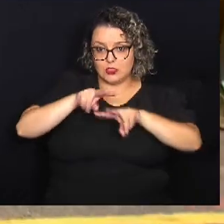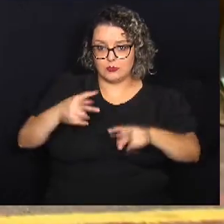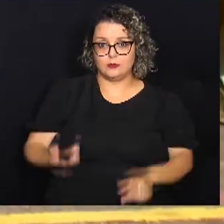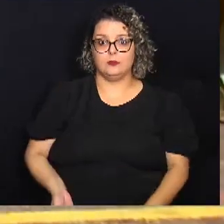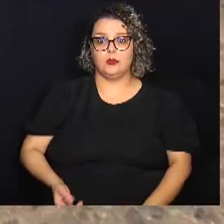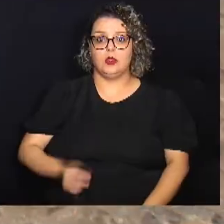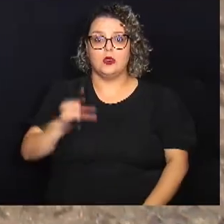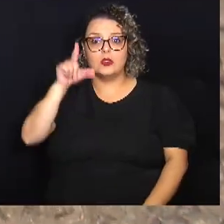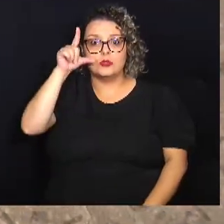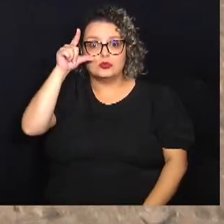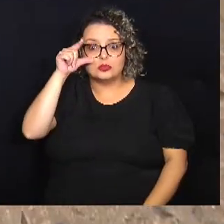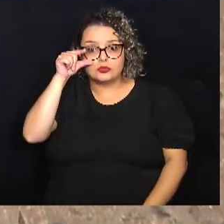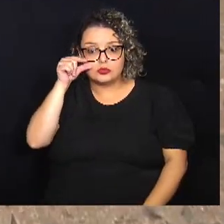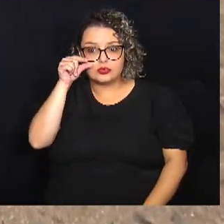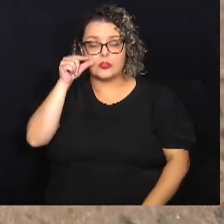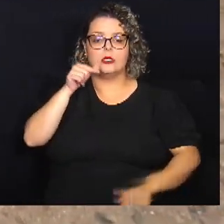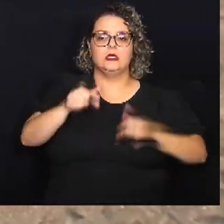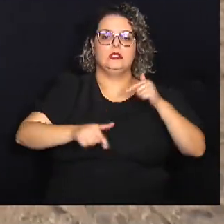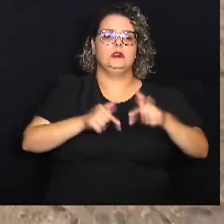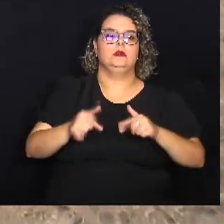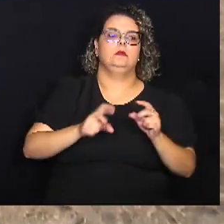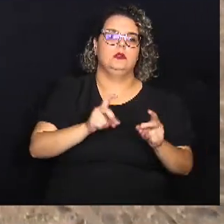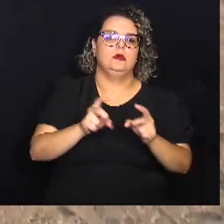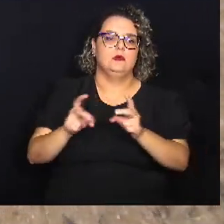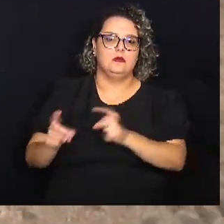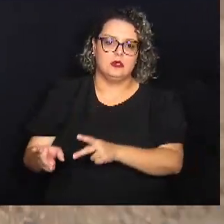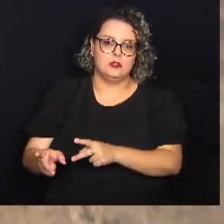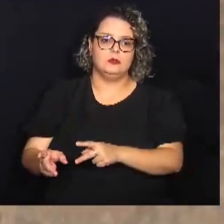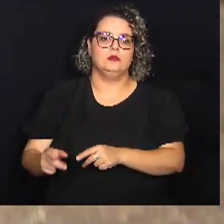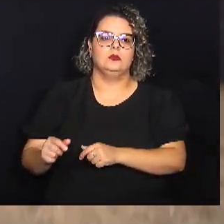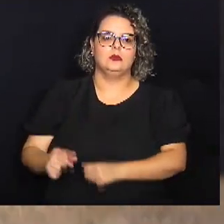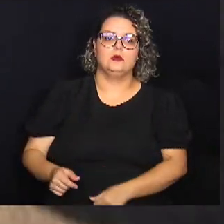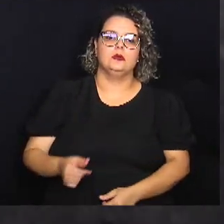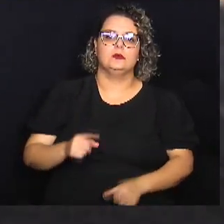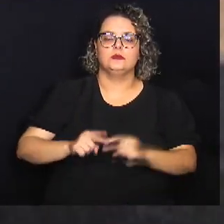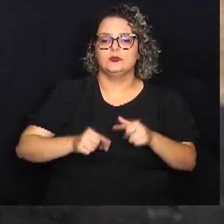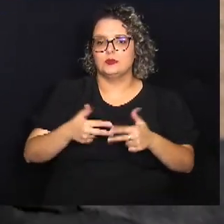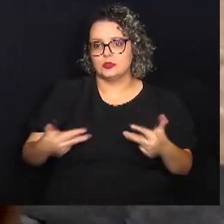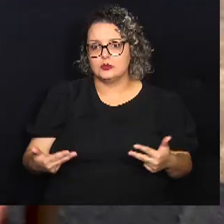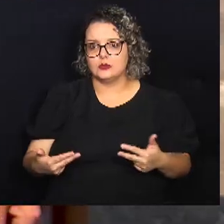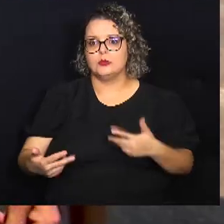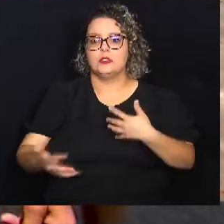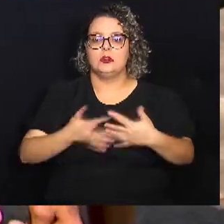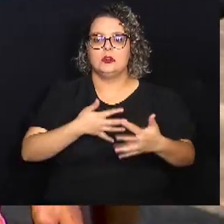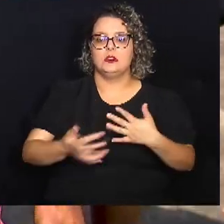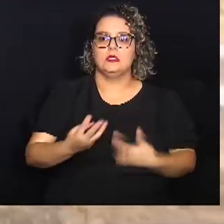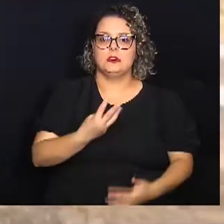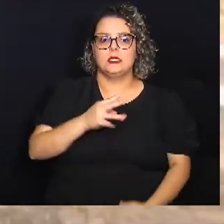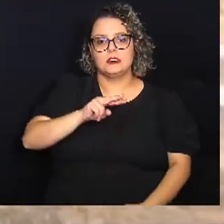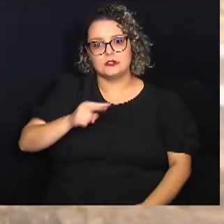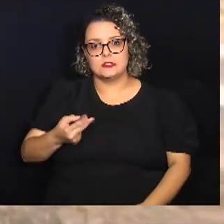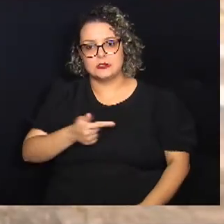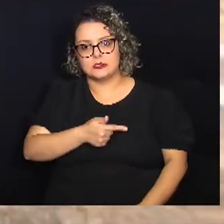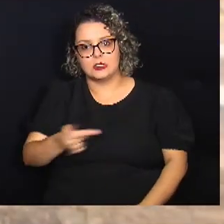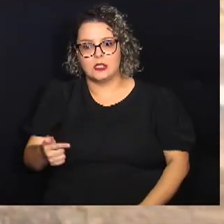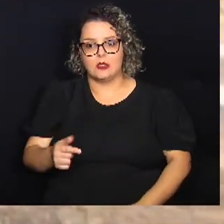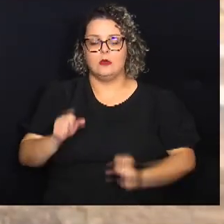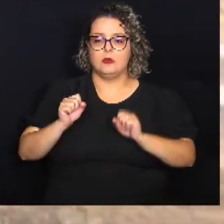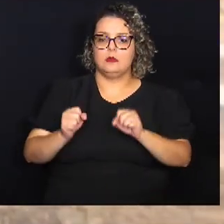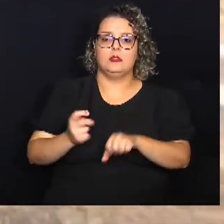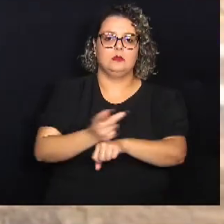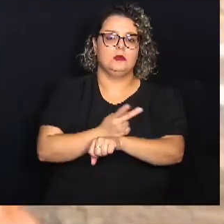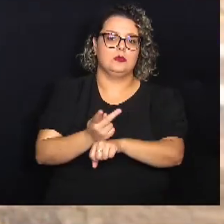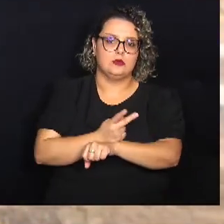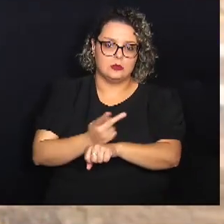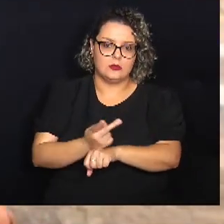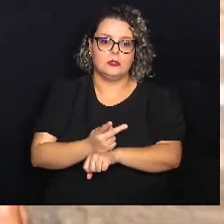baixa visão e trabalha como vendedor ambulante, passando pelo terminal 3 vezes por semana para poder buscar